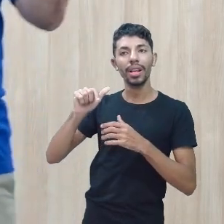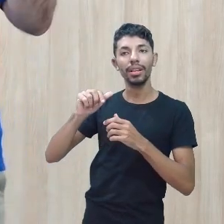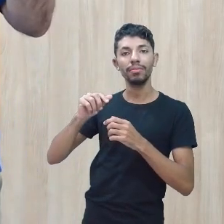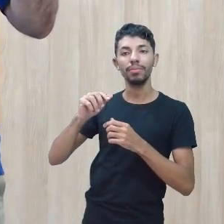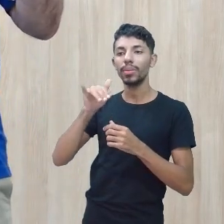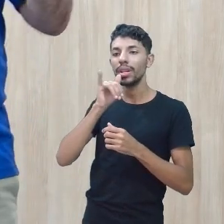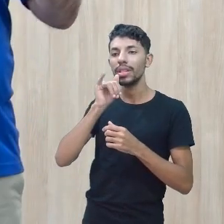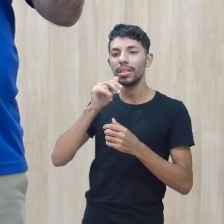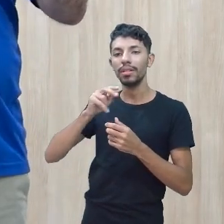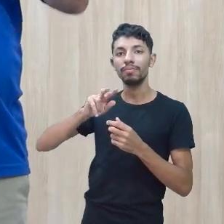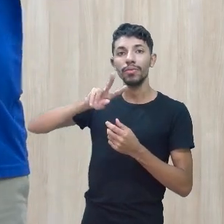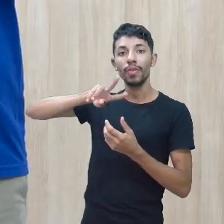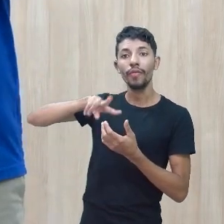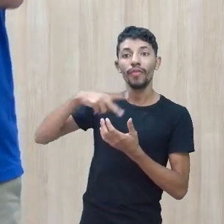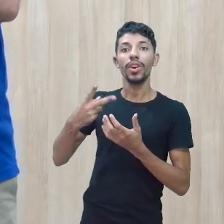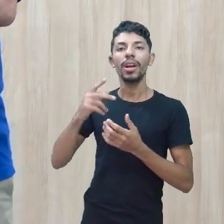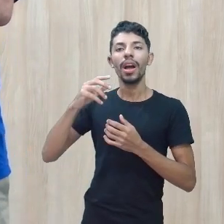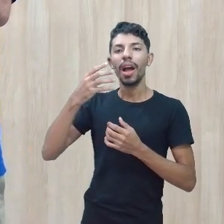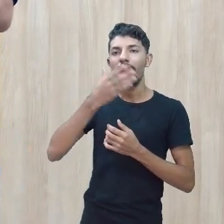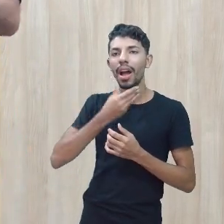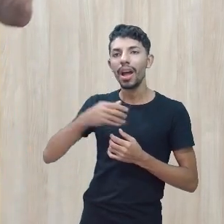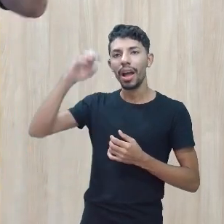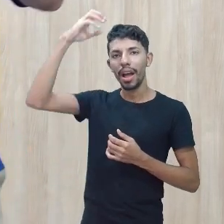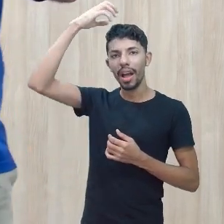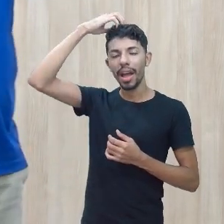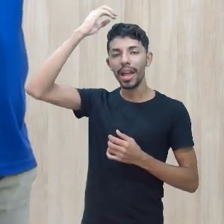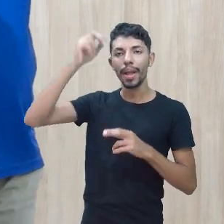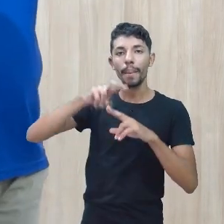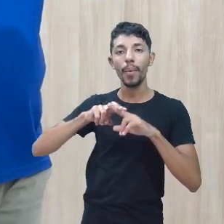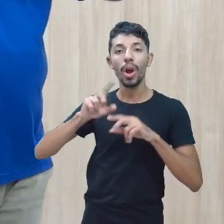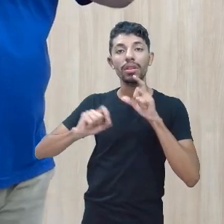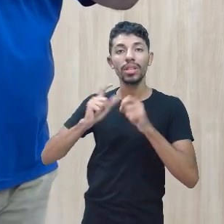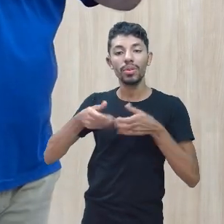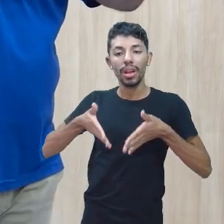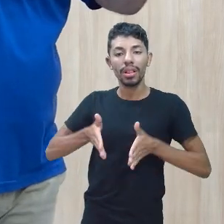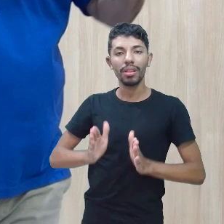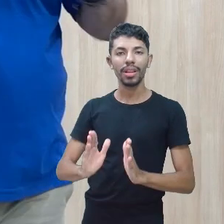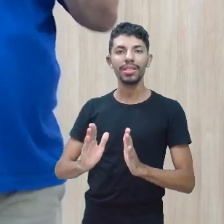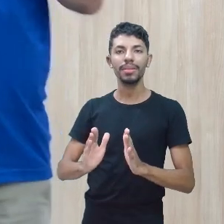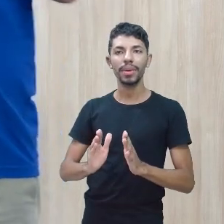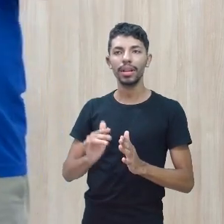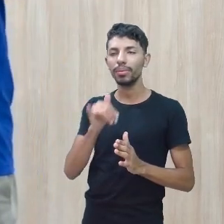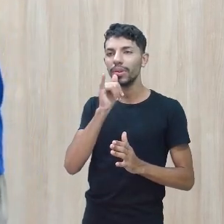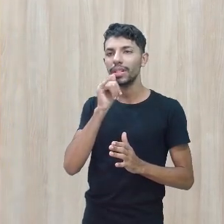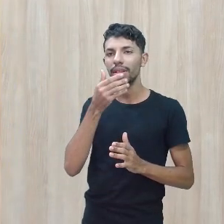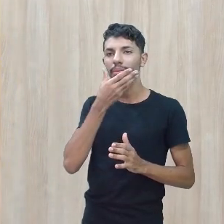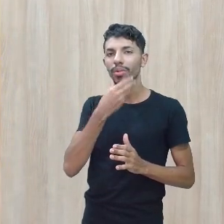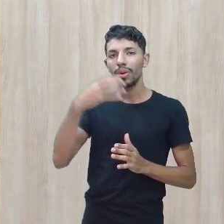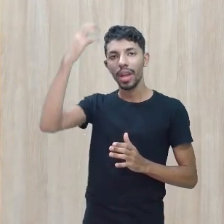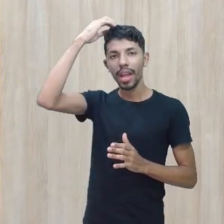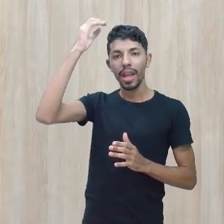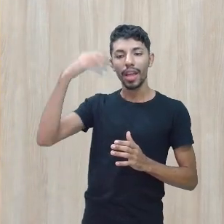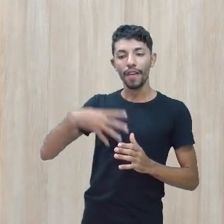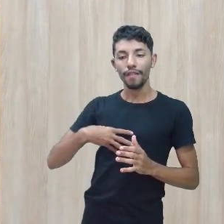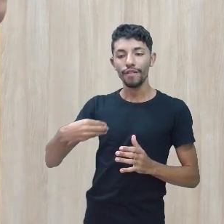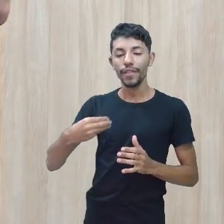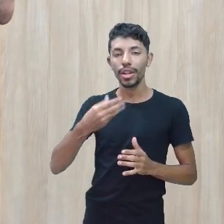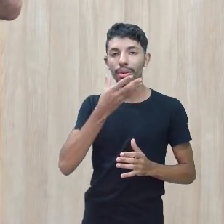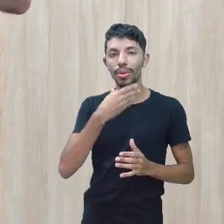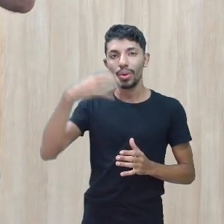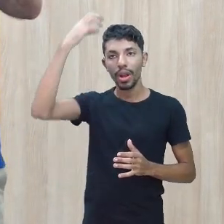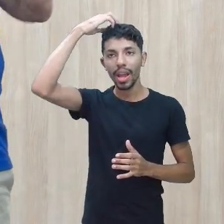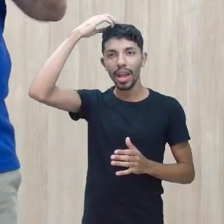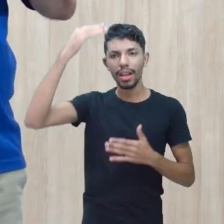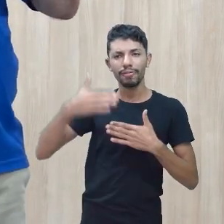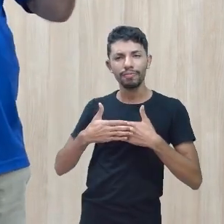por meio de nascimento. Então, o filho do rei, mais na frente, a partir